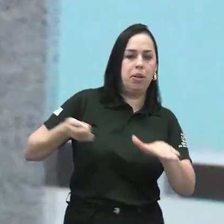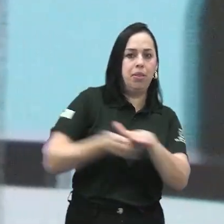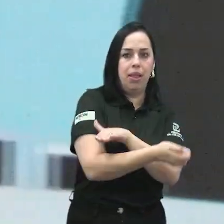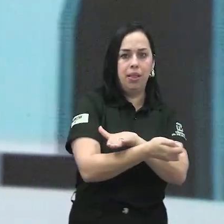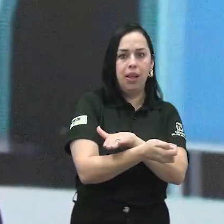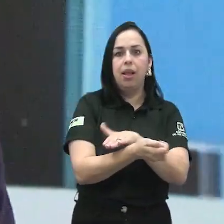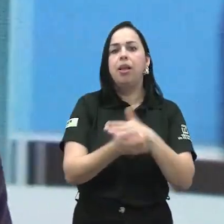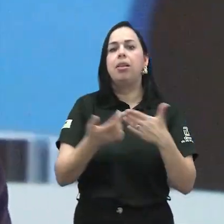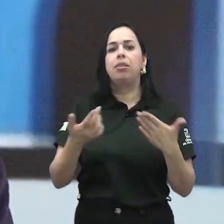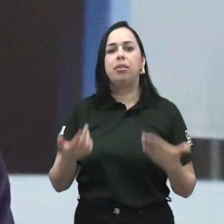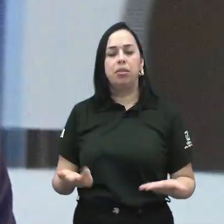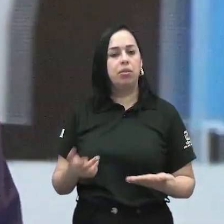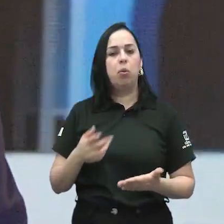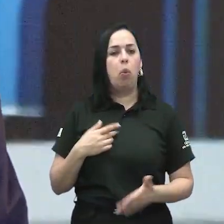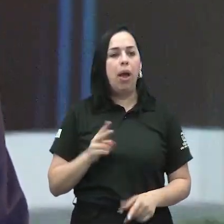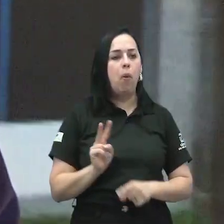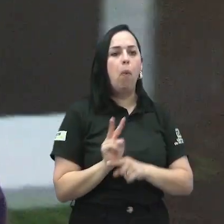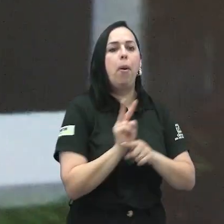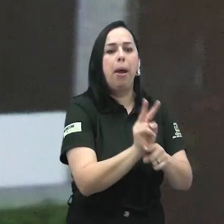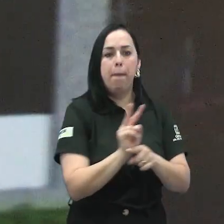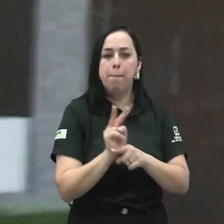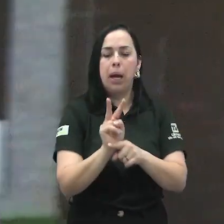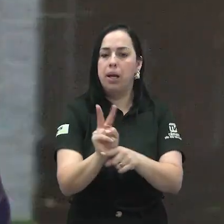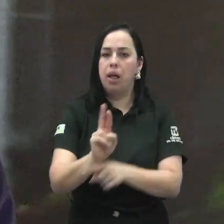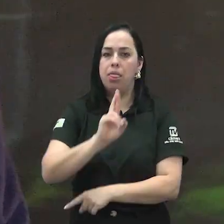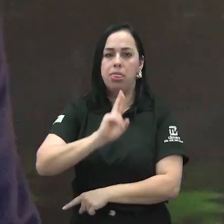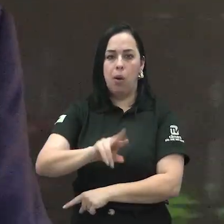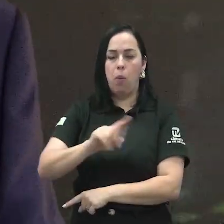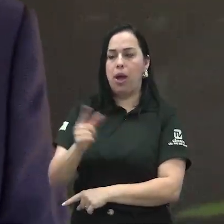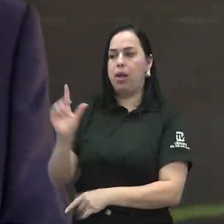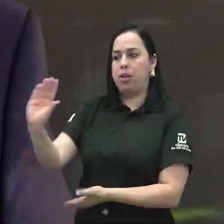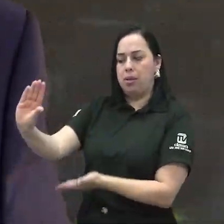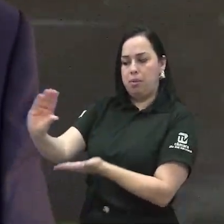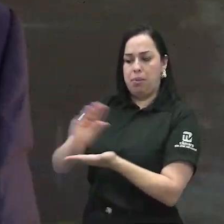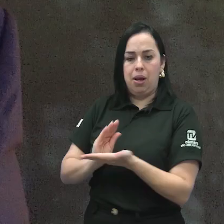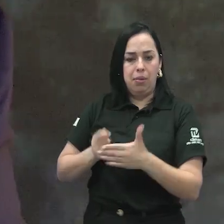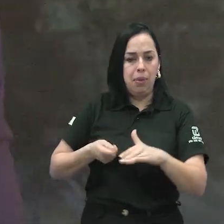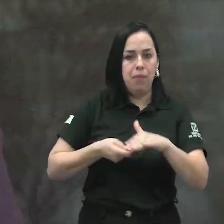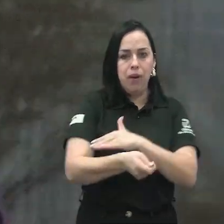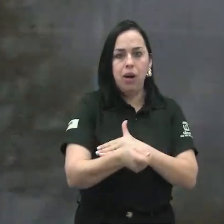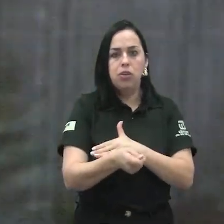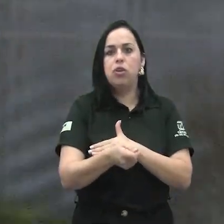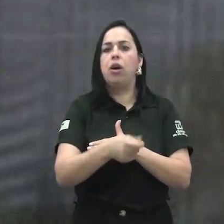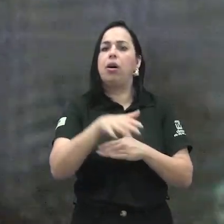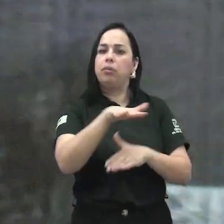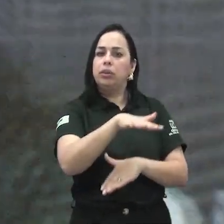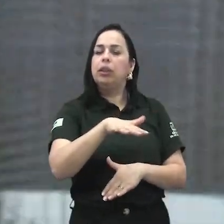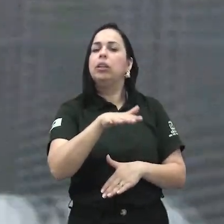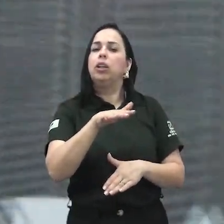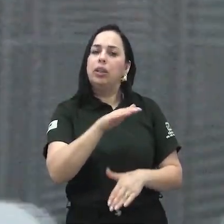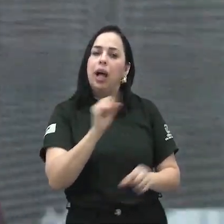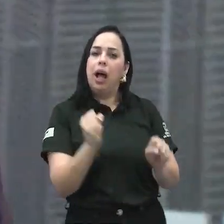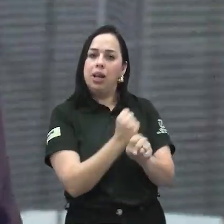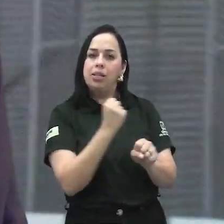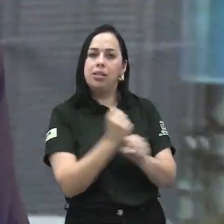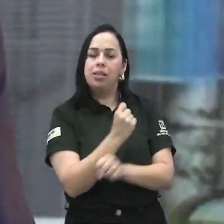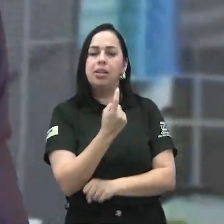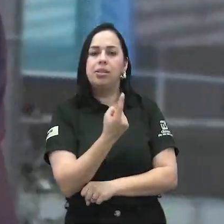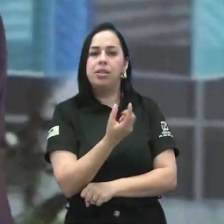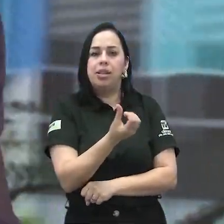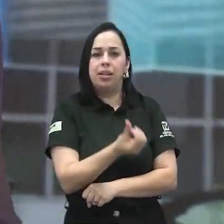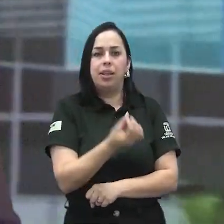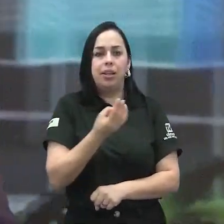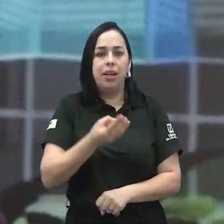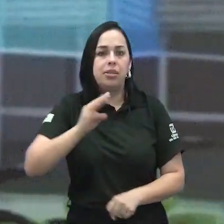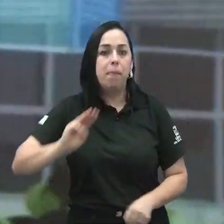aqui não é um empréstimo, é uma transferência de recursos para essa obra. Nessa primeira fase é apenas obra, né? Então nós estamos falando em 63